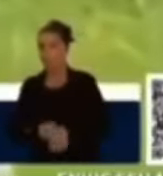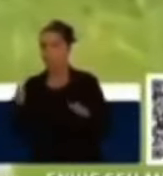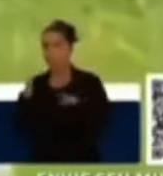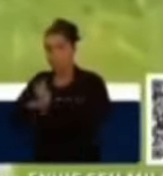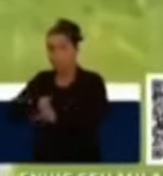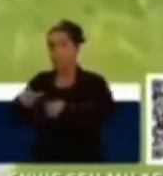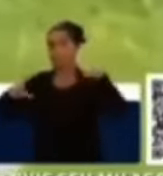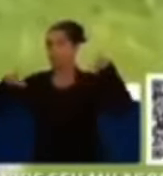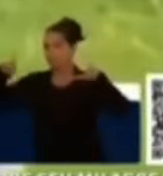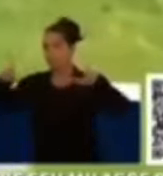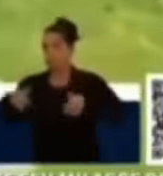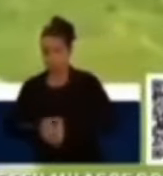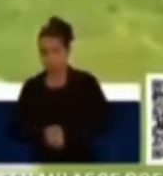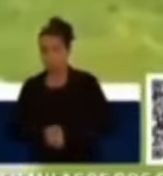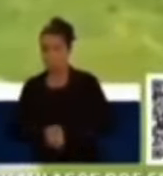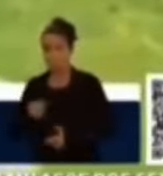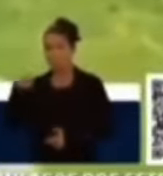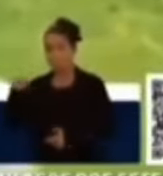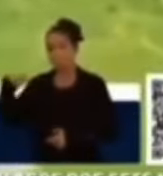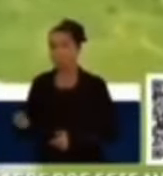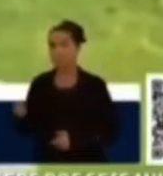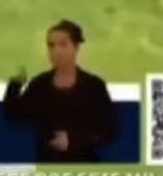sai daqui, entra no outro dia, meu irmão,